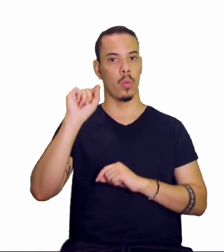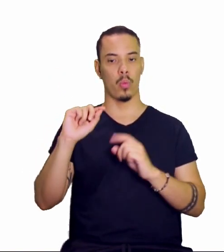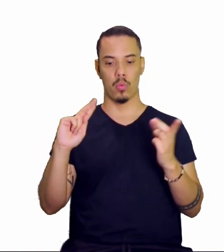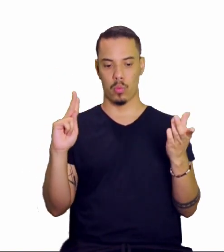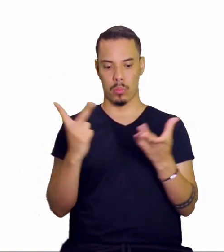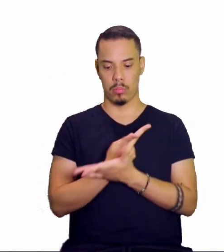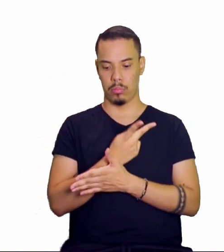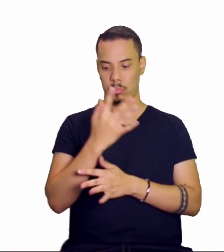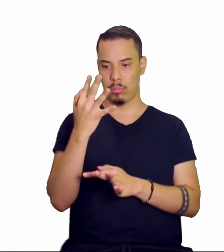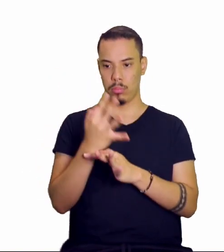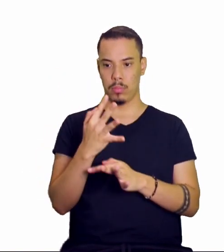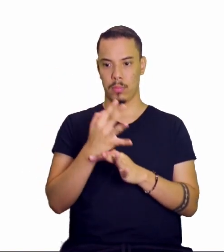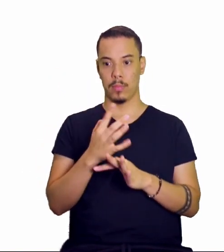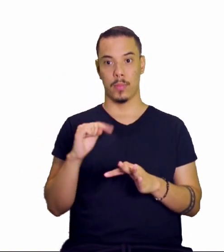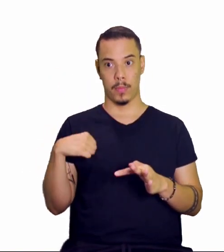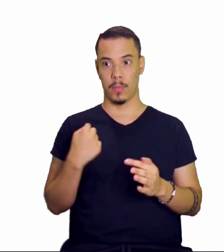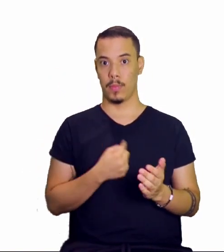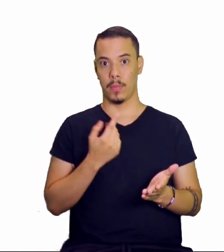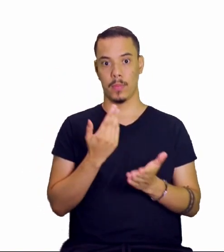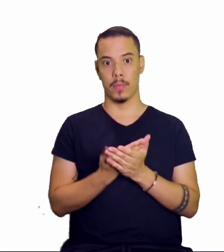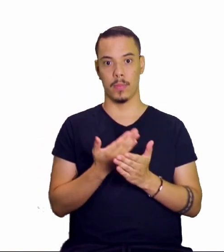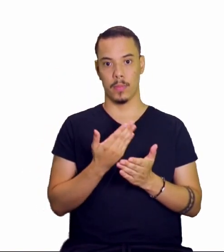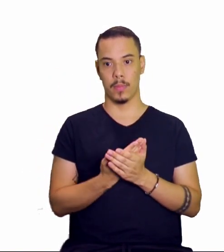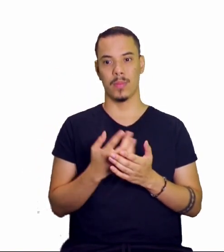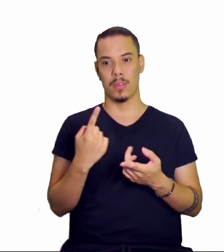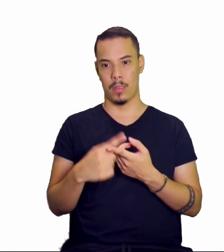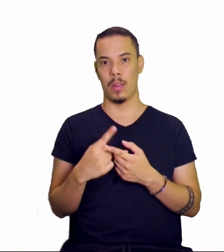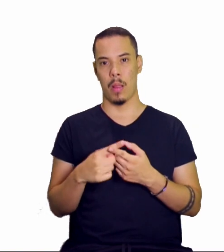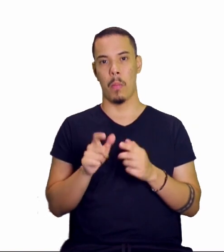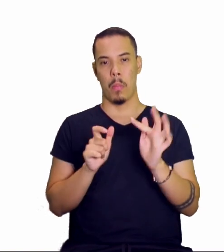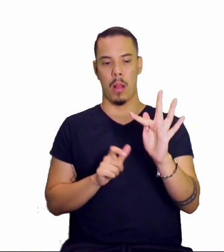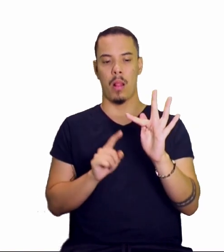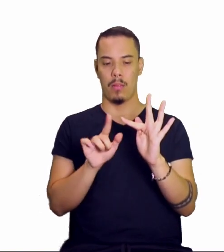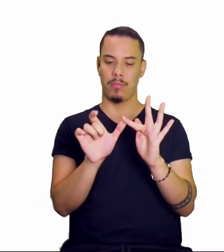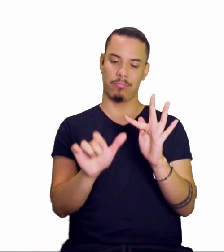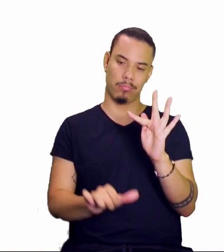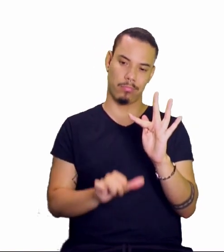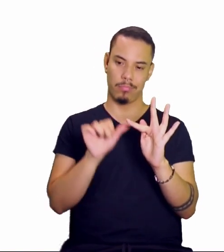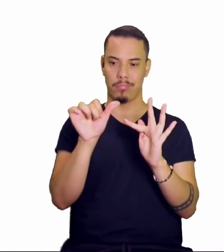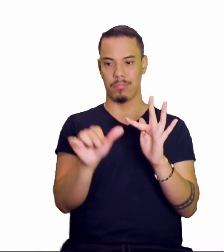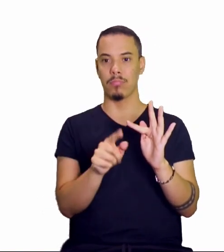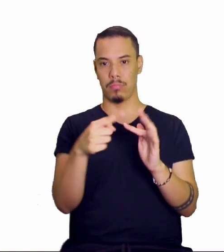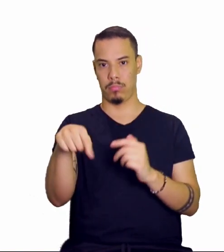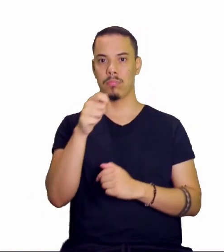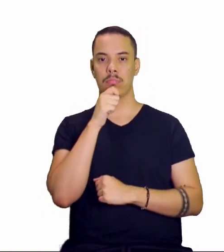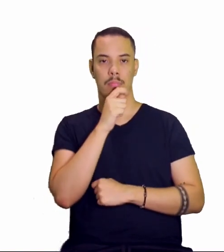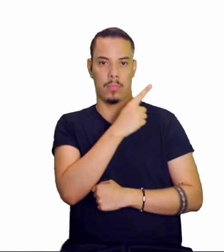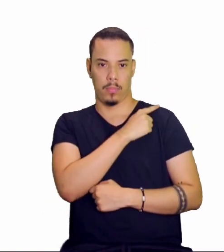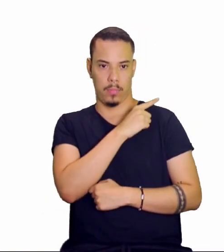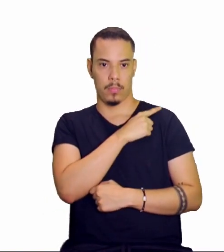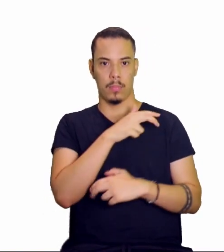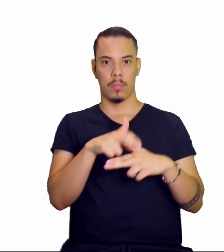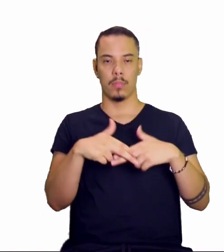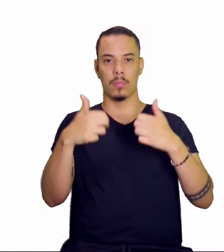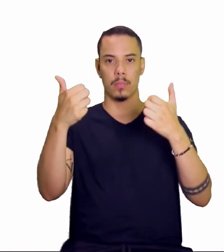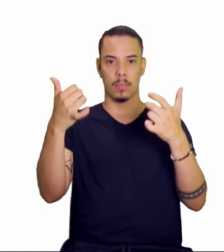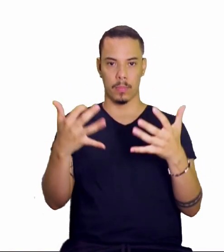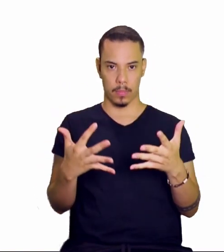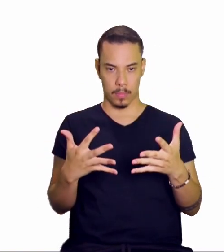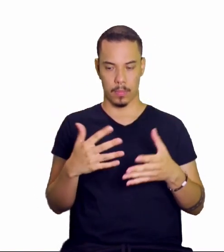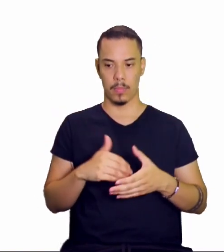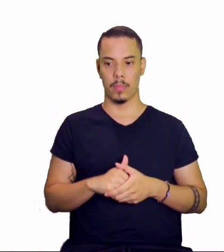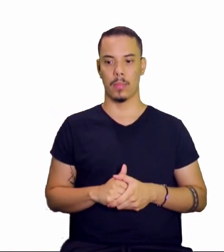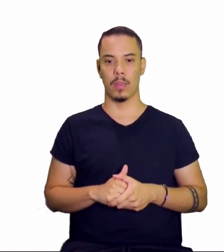acontecimento físico e nós estudamos ele. A palavra fenômeno talvez seja nova para eles, estão no primeiro ano. Isso, não, né? Tá certo, professor, é bom a gente fazer essa definição mesmo,